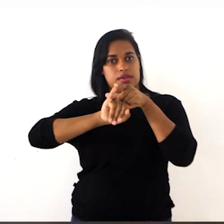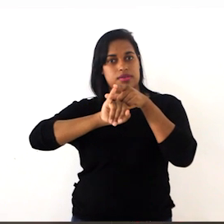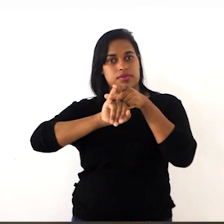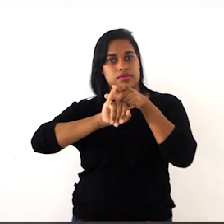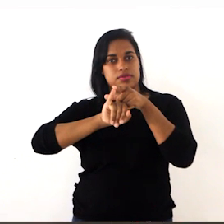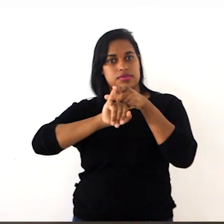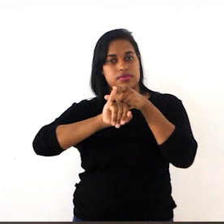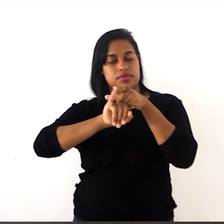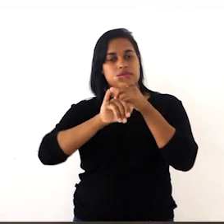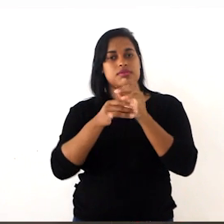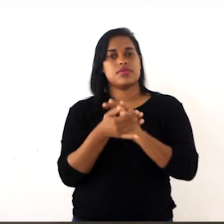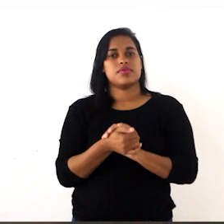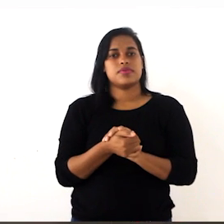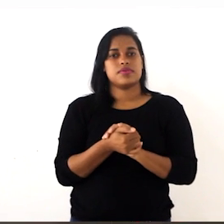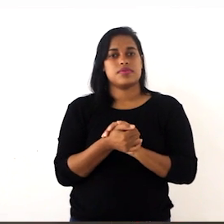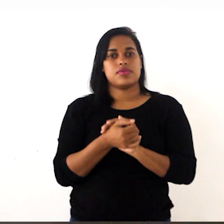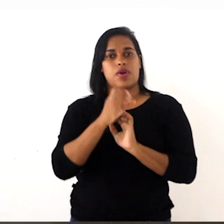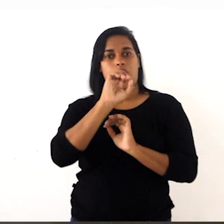op2